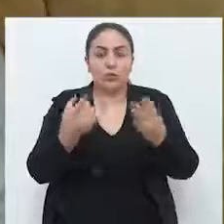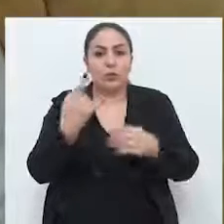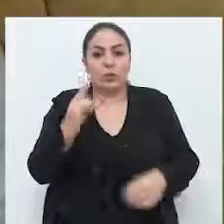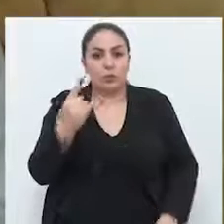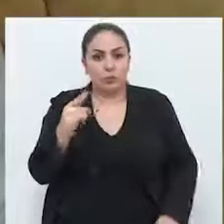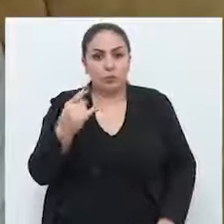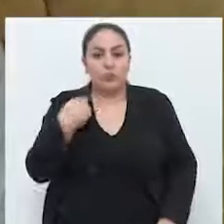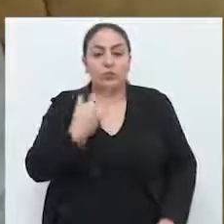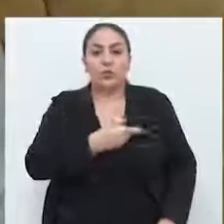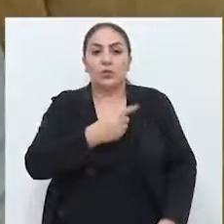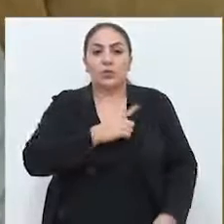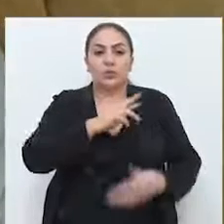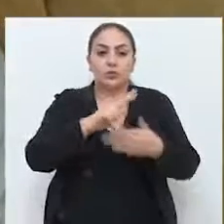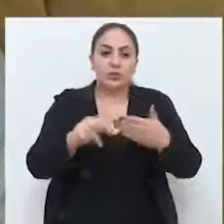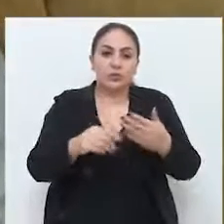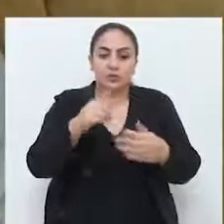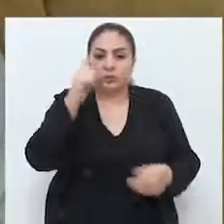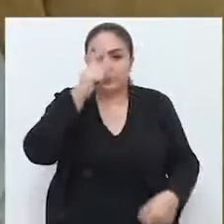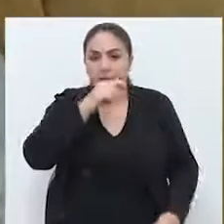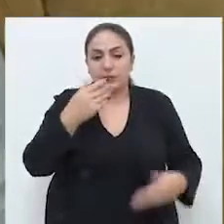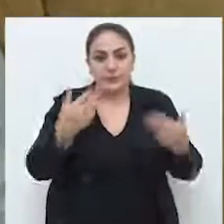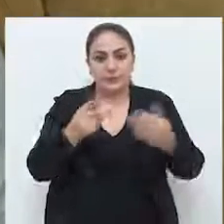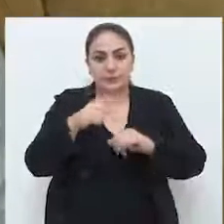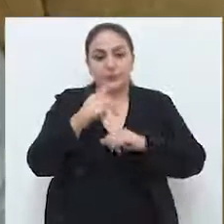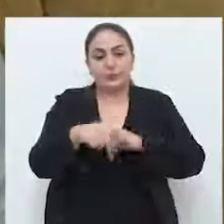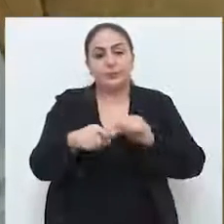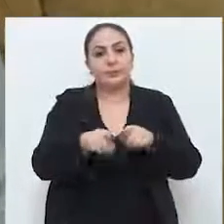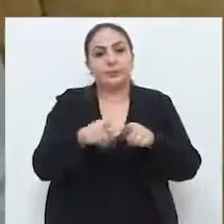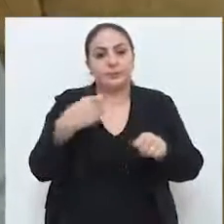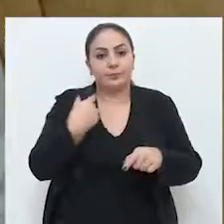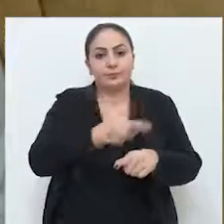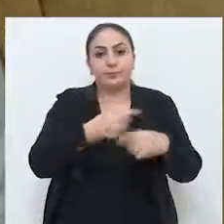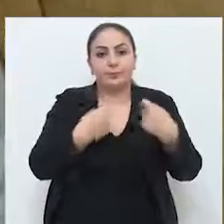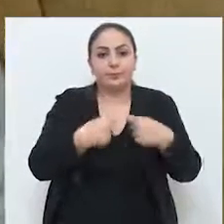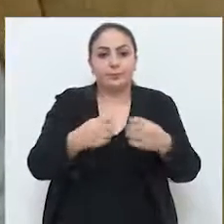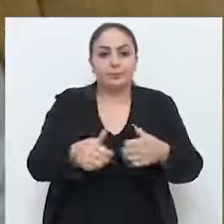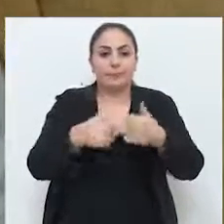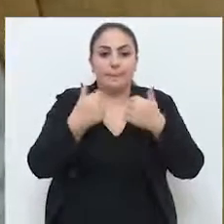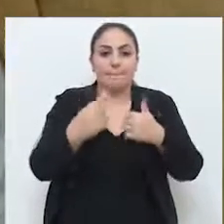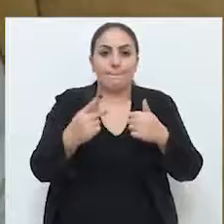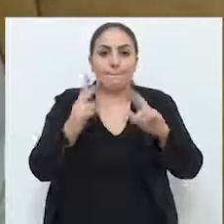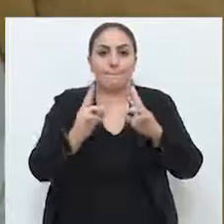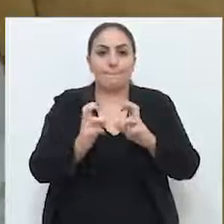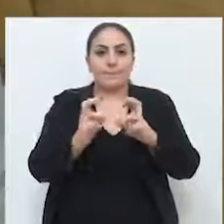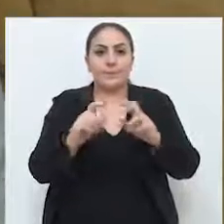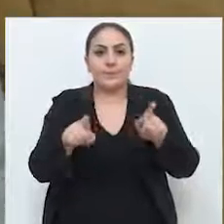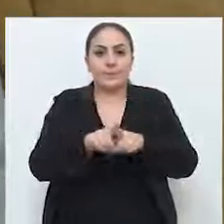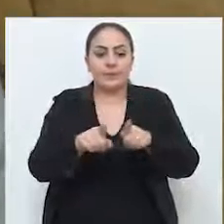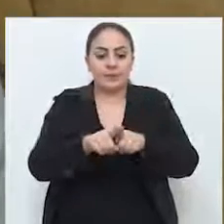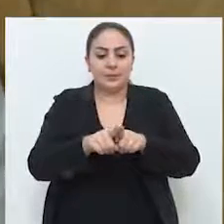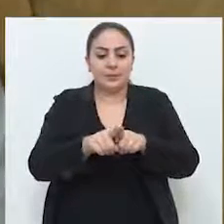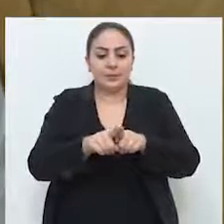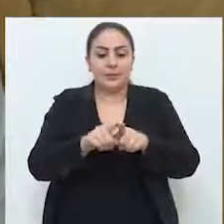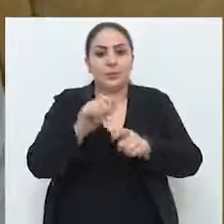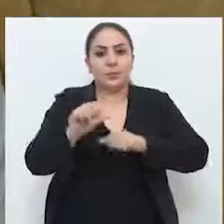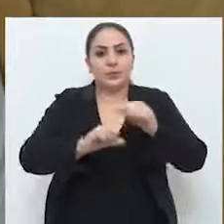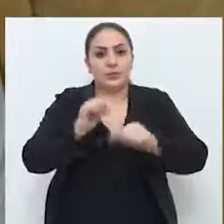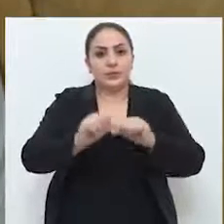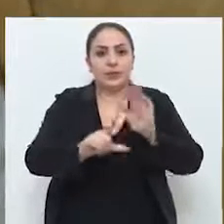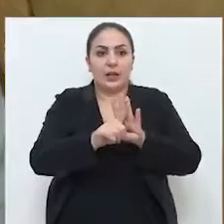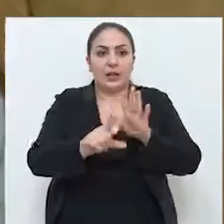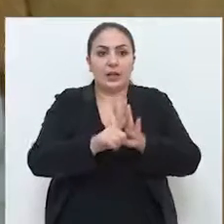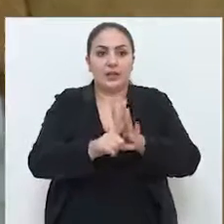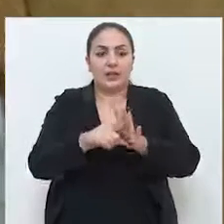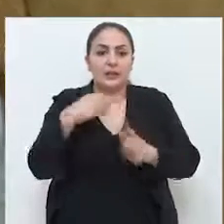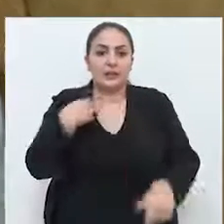eleição tivemos muitas dificuldades aqui em Passo Fundo e a gente precisa também melhorar essa questão, e isso é através de alterações